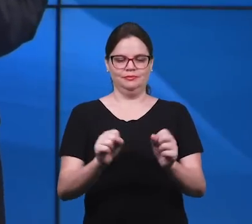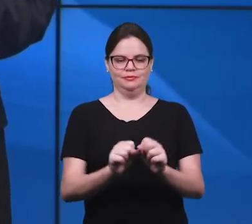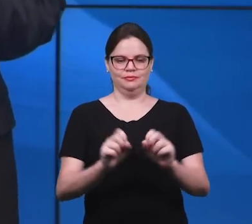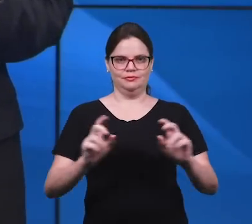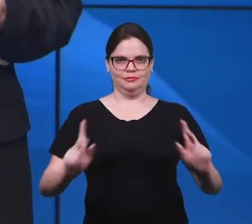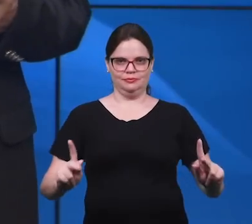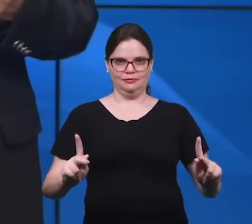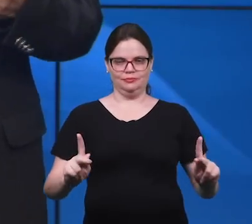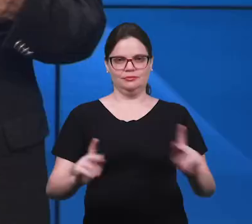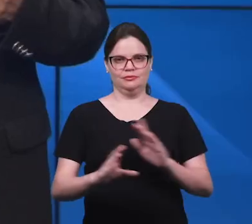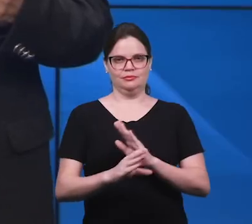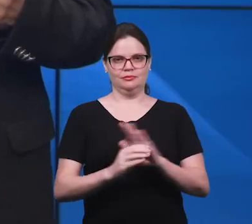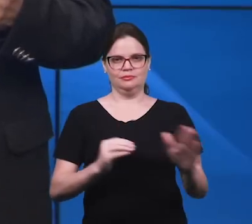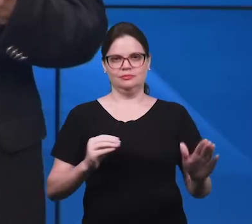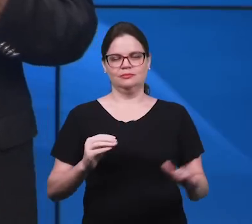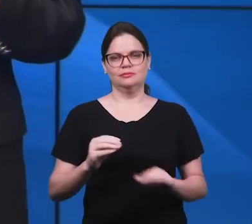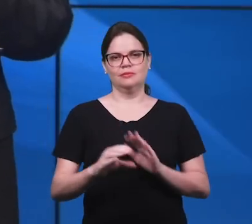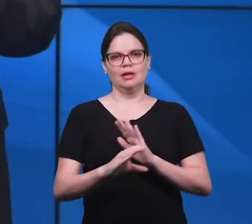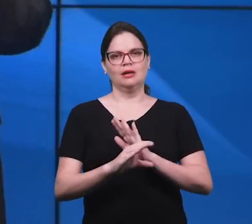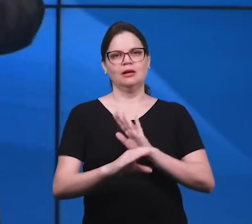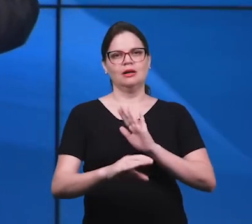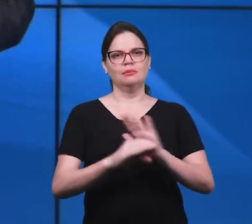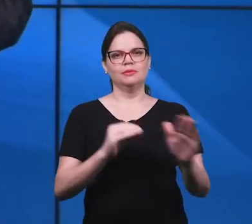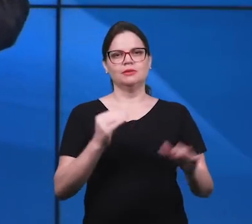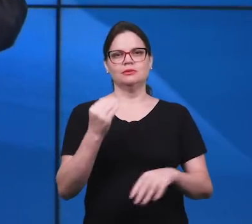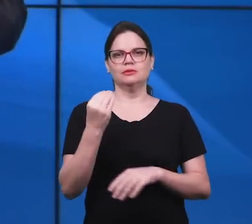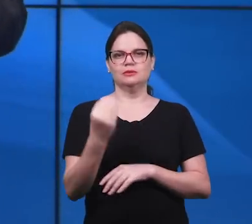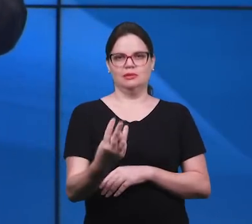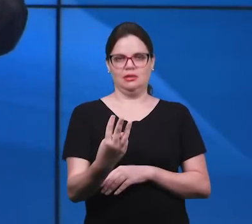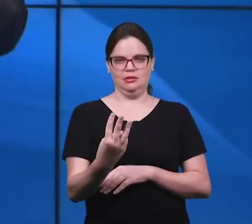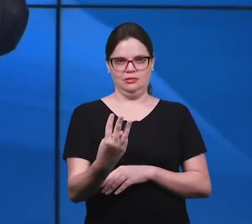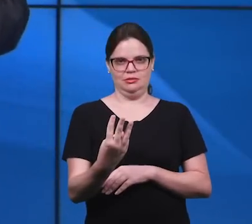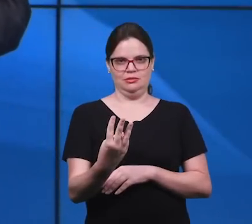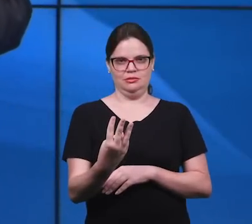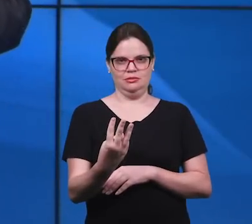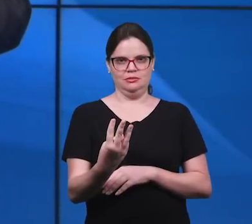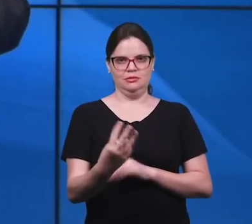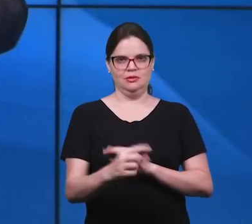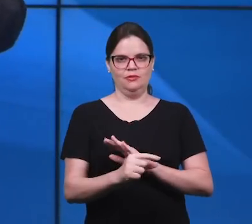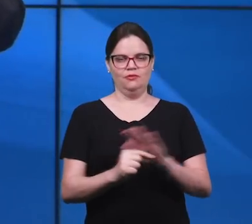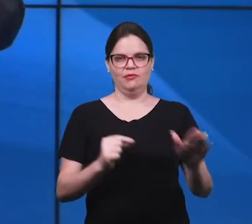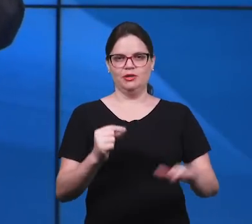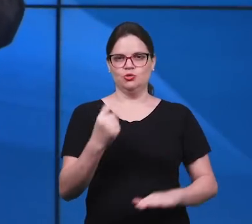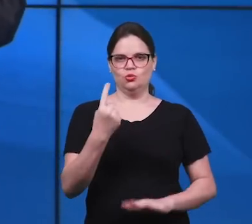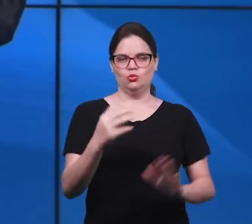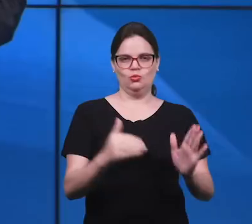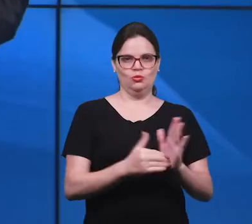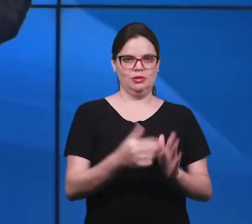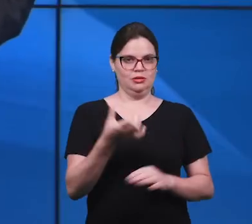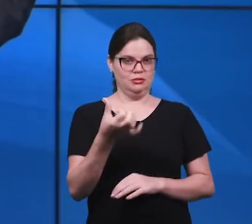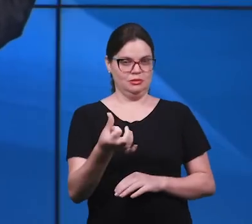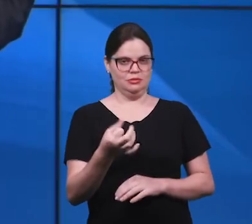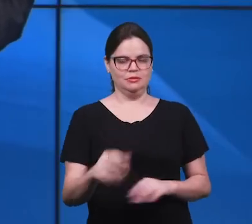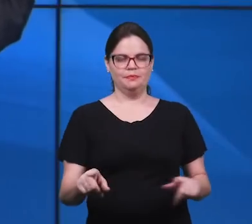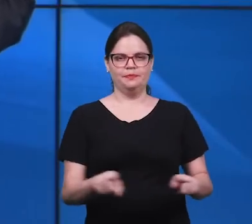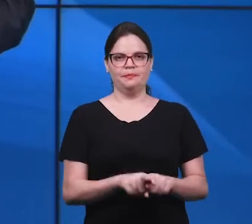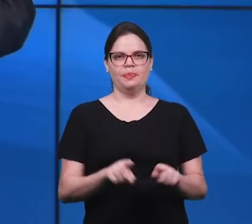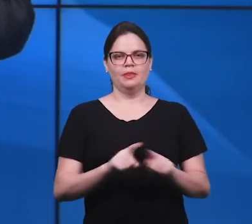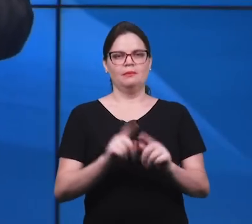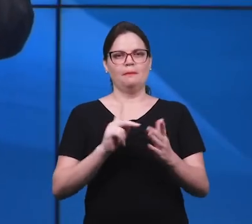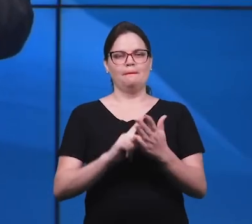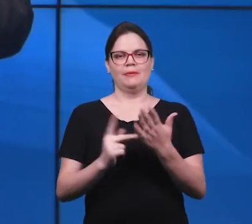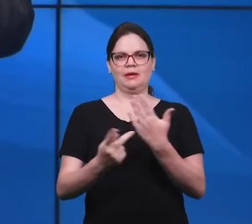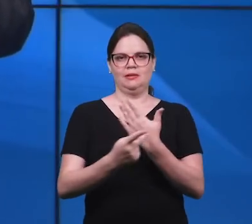especificamente o capítulo 3 do livro de Apocalipse, verso 1 a 6, e também a parábola que está